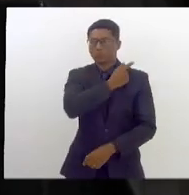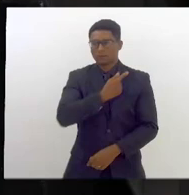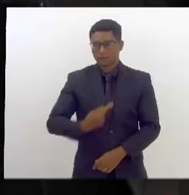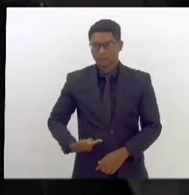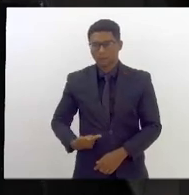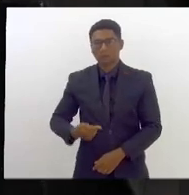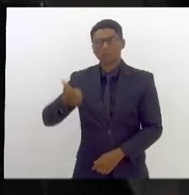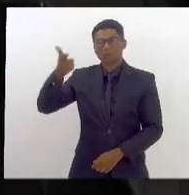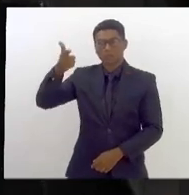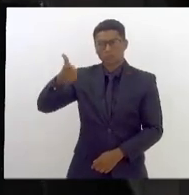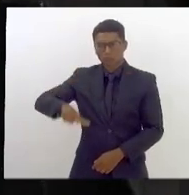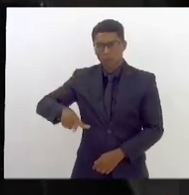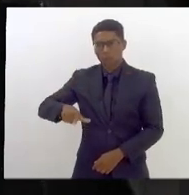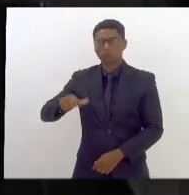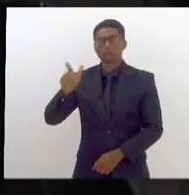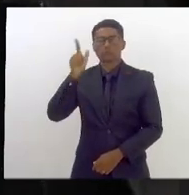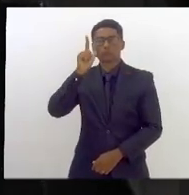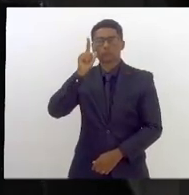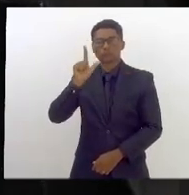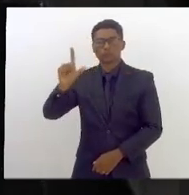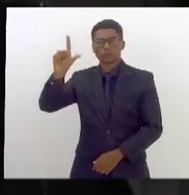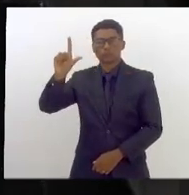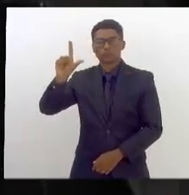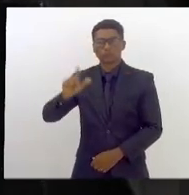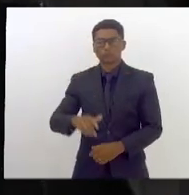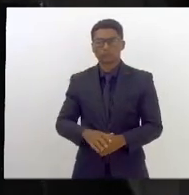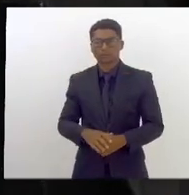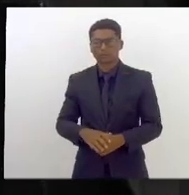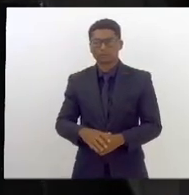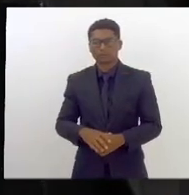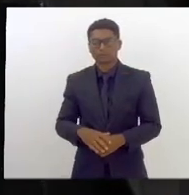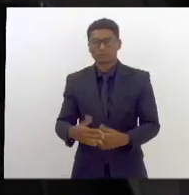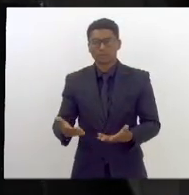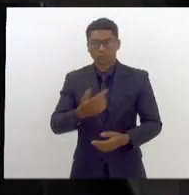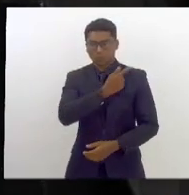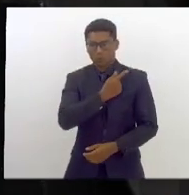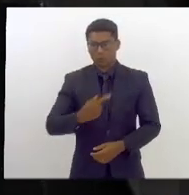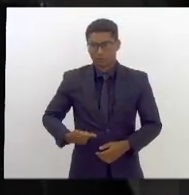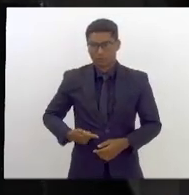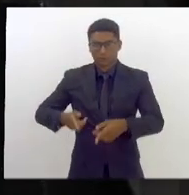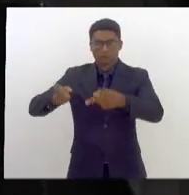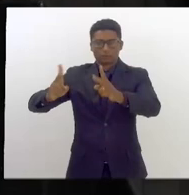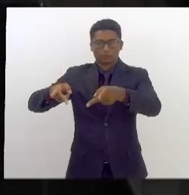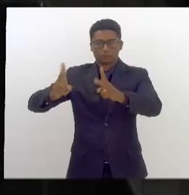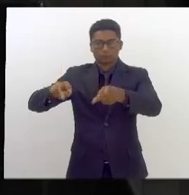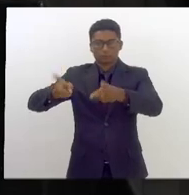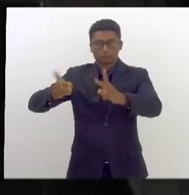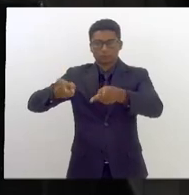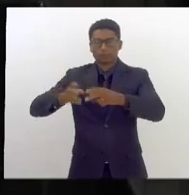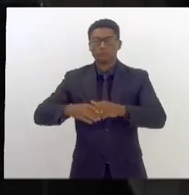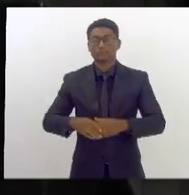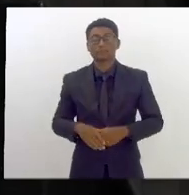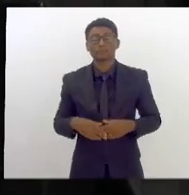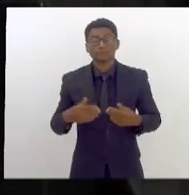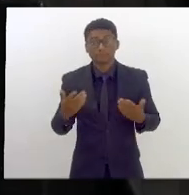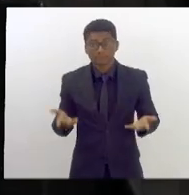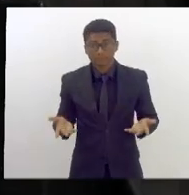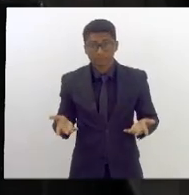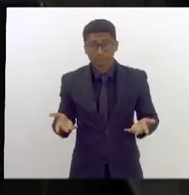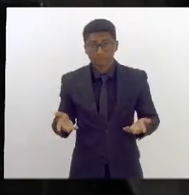transição é o mesmo governo que vai passar o bastão para si mesmo ela de se esperar